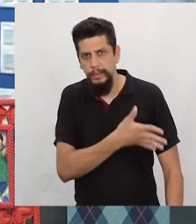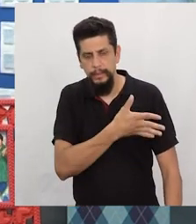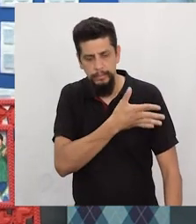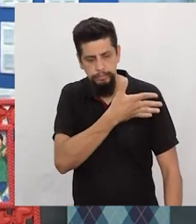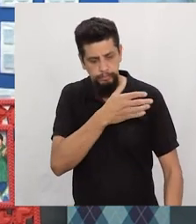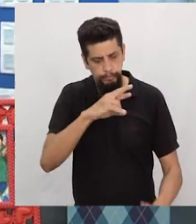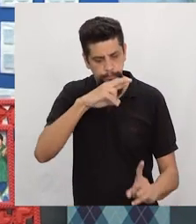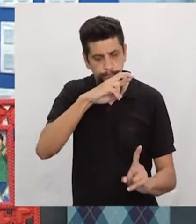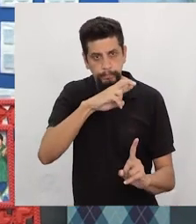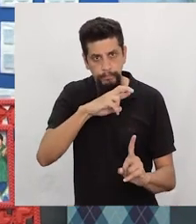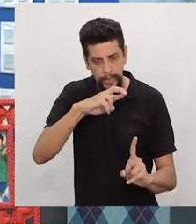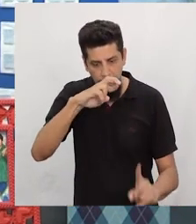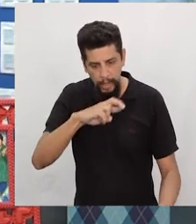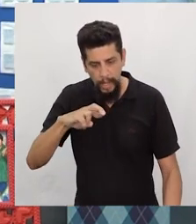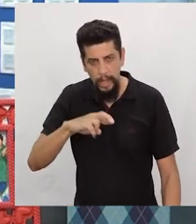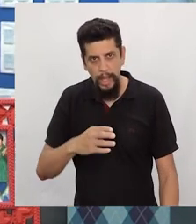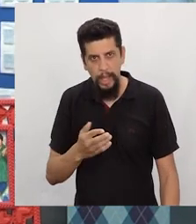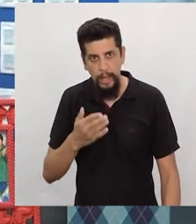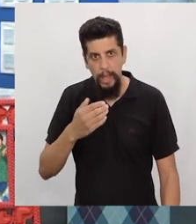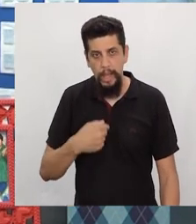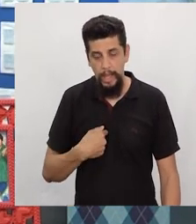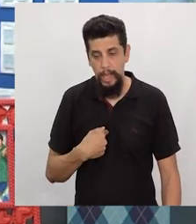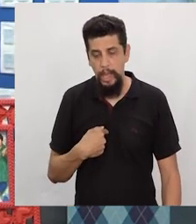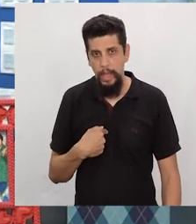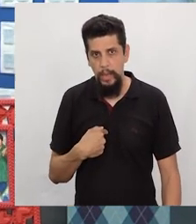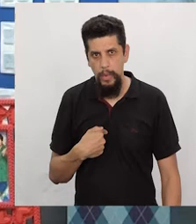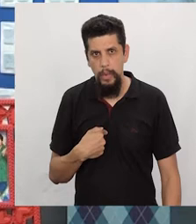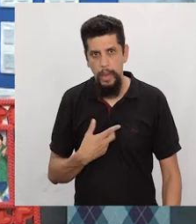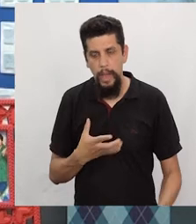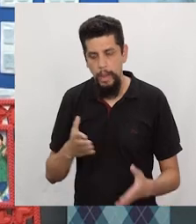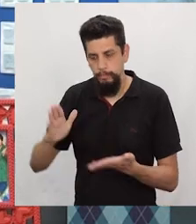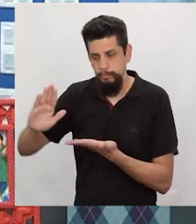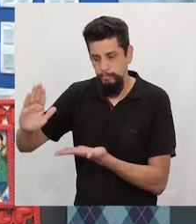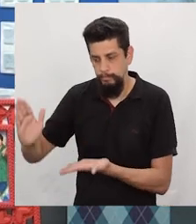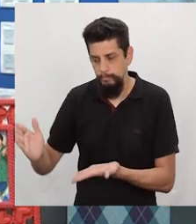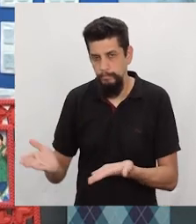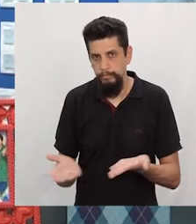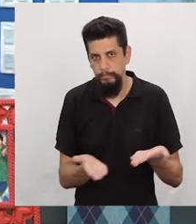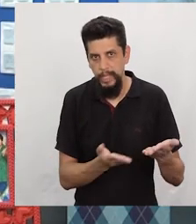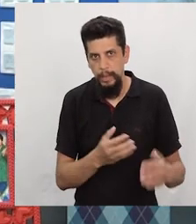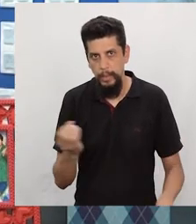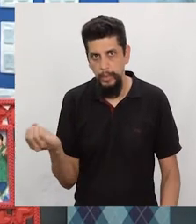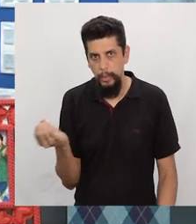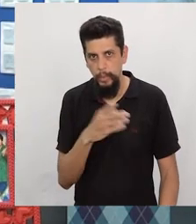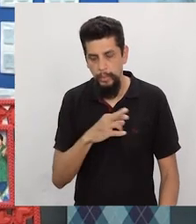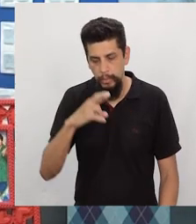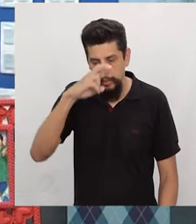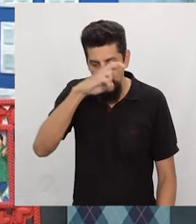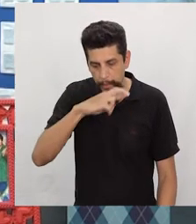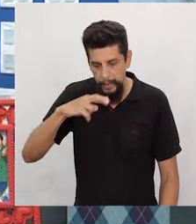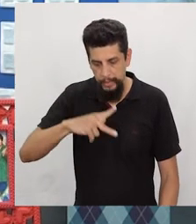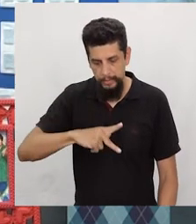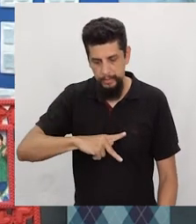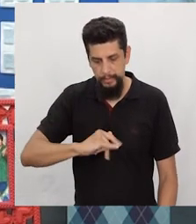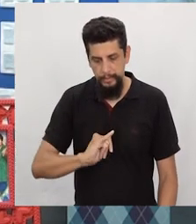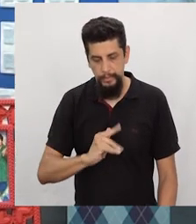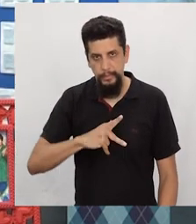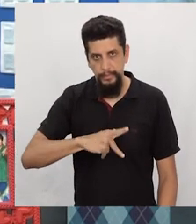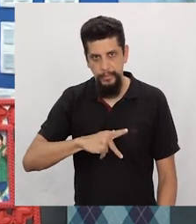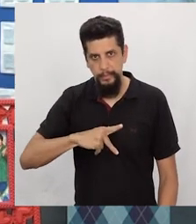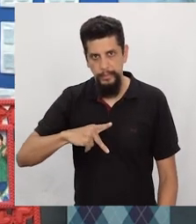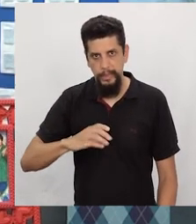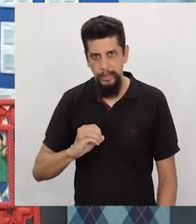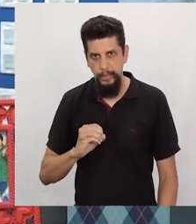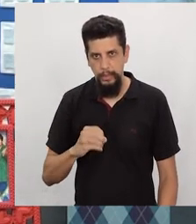Inesquecíveis detetives. Aprovo a entrada do novo detetive Pipo no